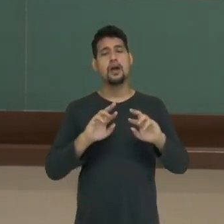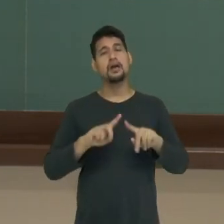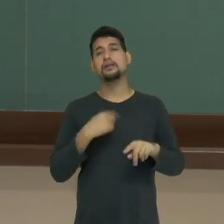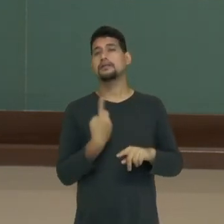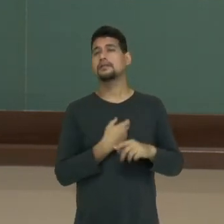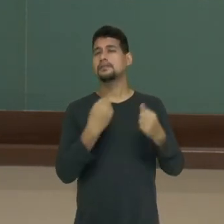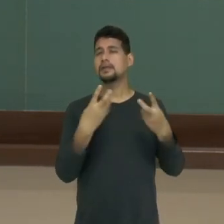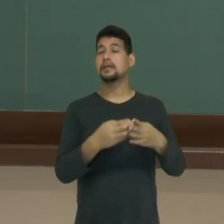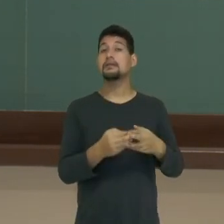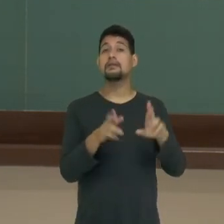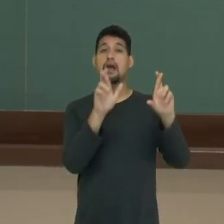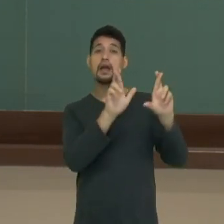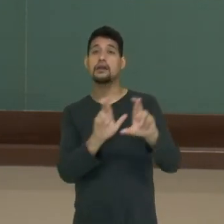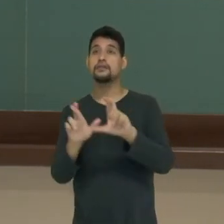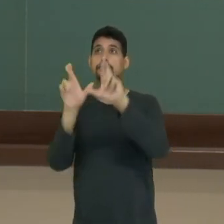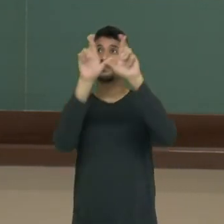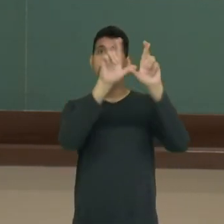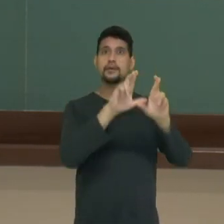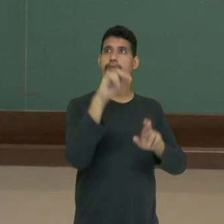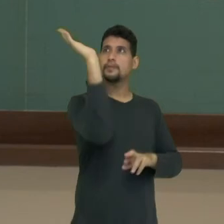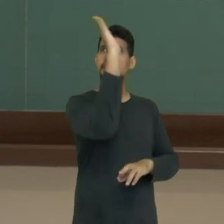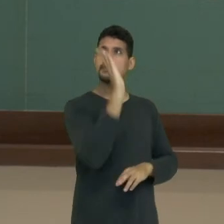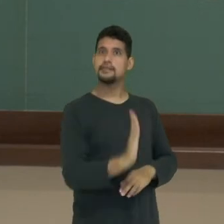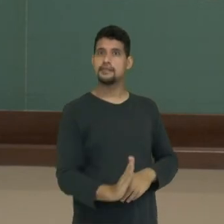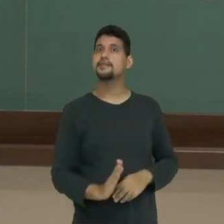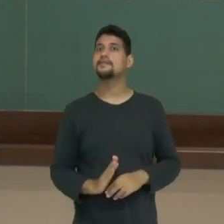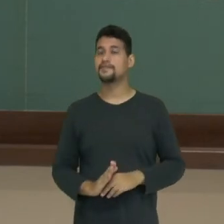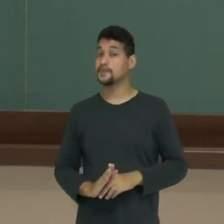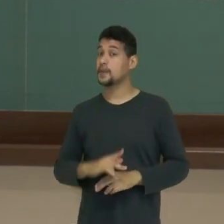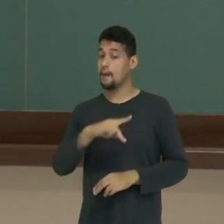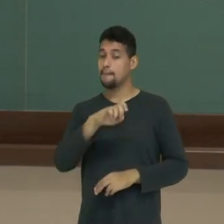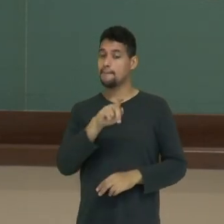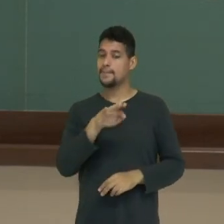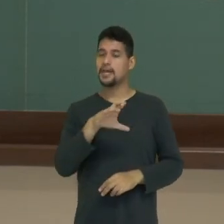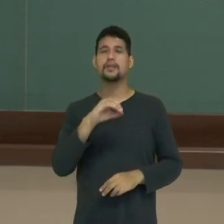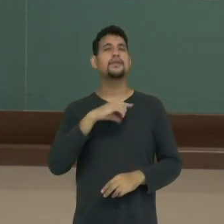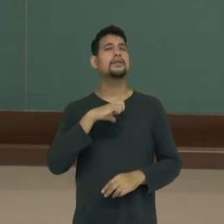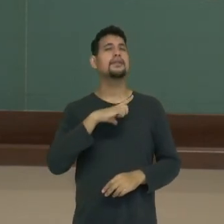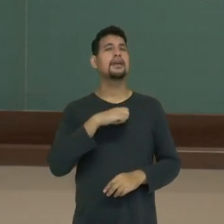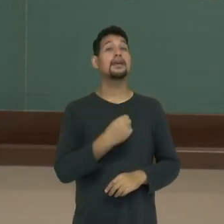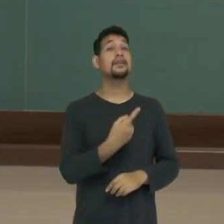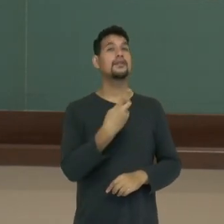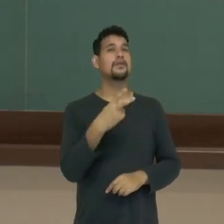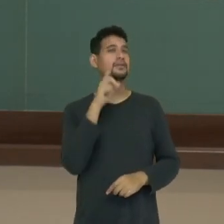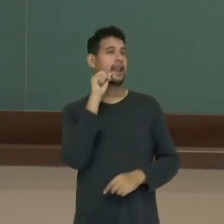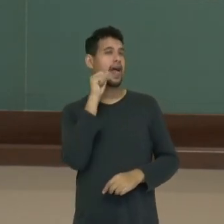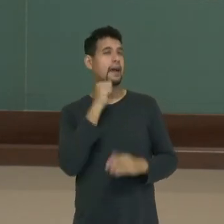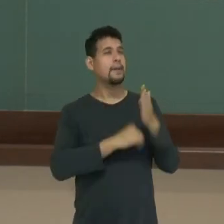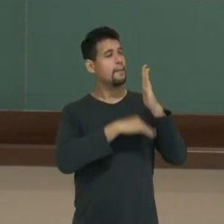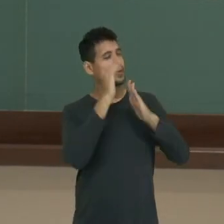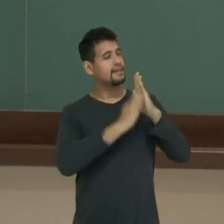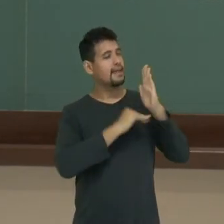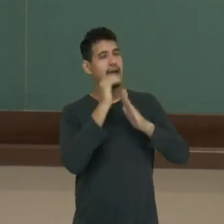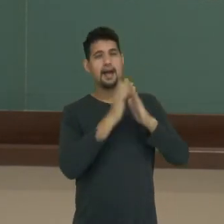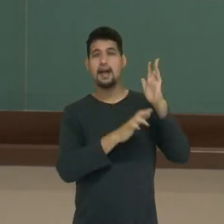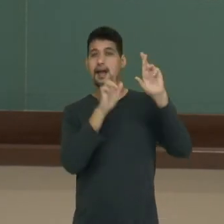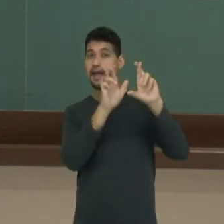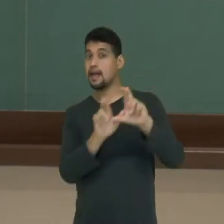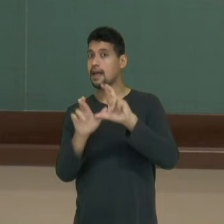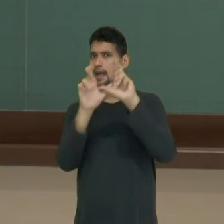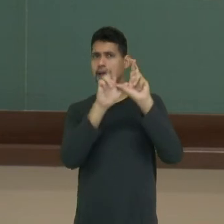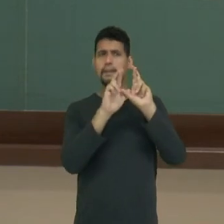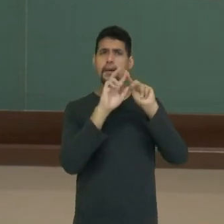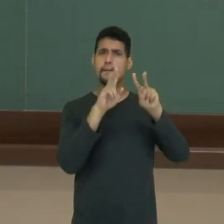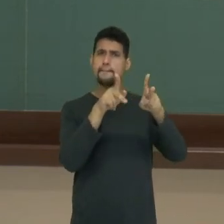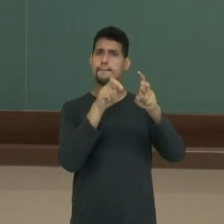das regiões do nosso Brasil. Então, o Pedrinho ele tem 12 lápis de cores diferentes para pintar essas regiões. Então,